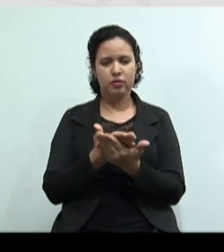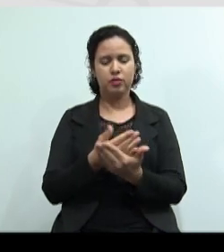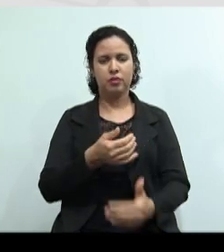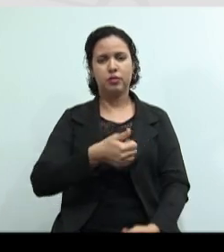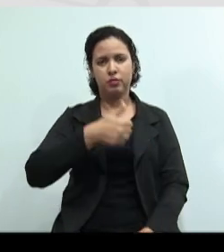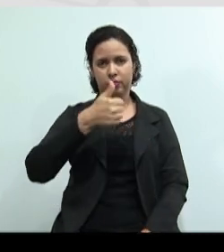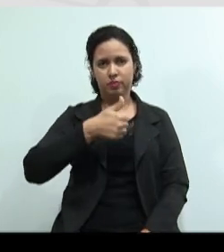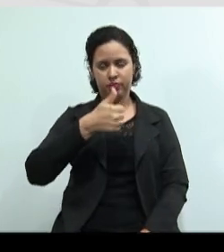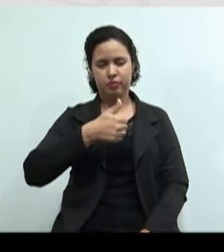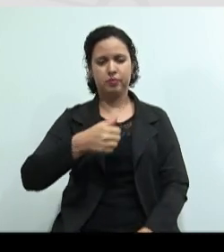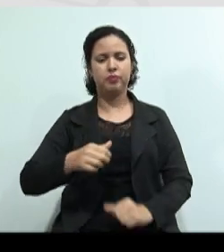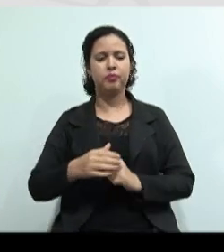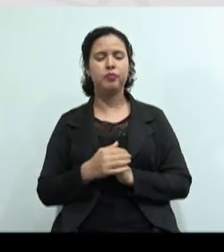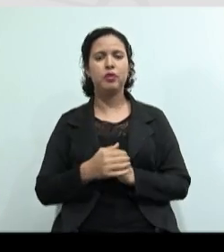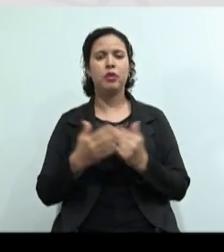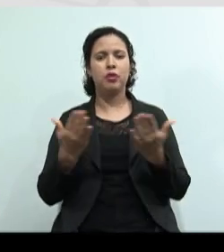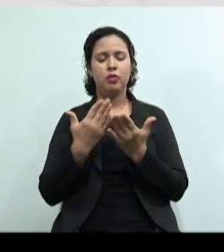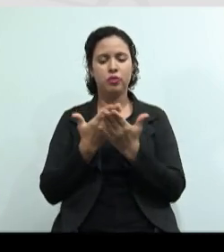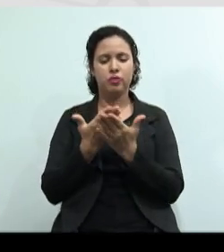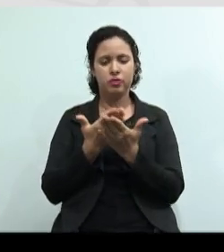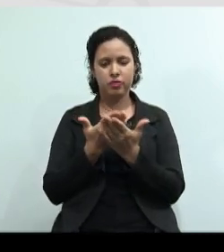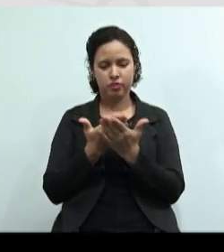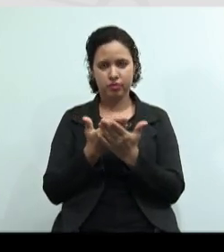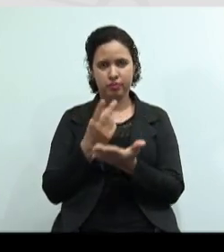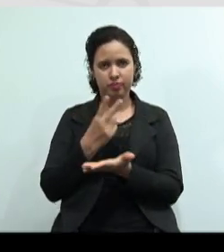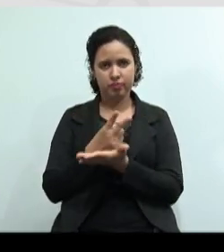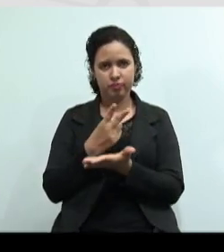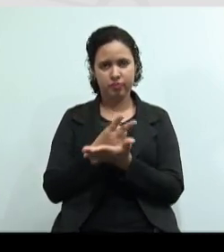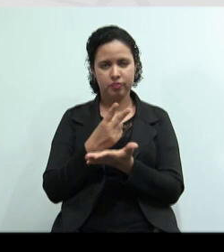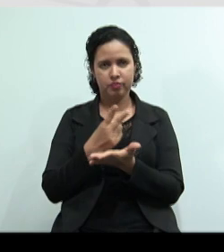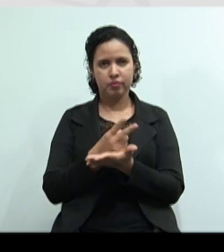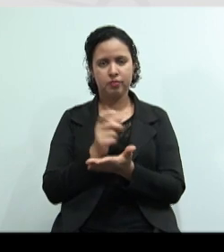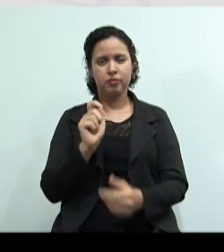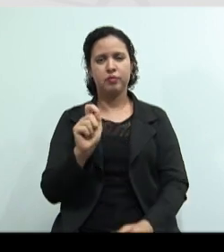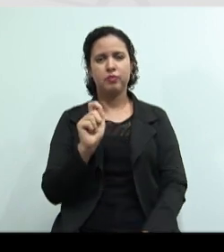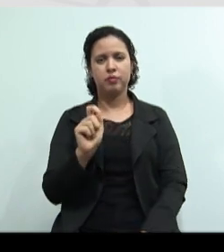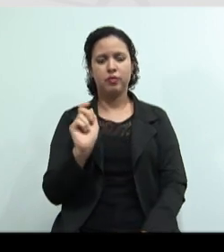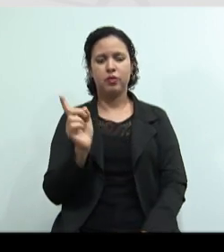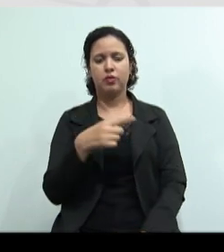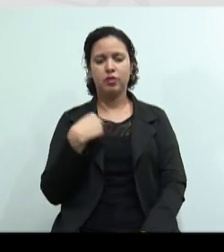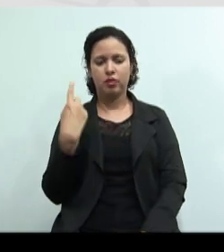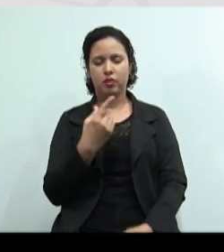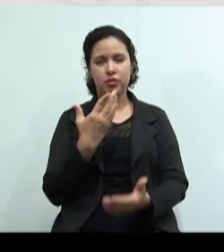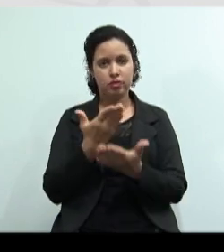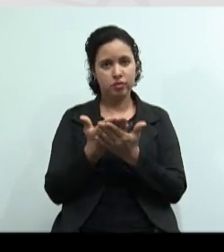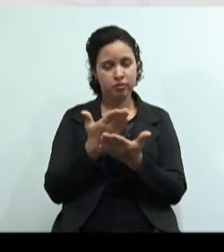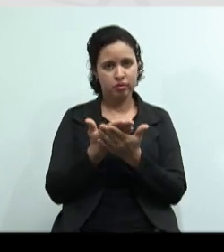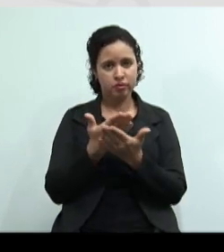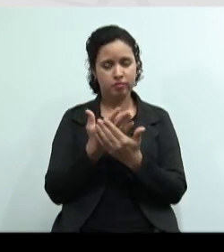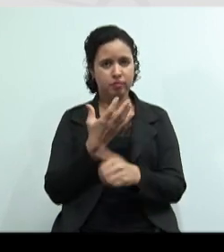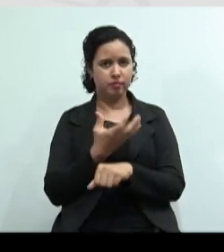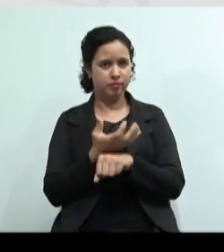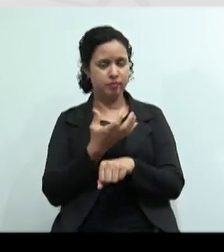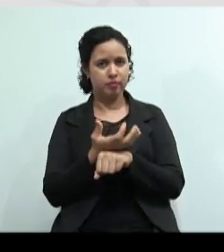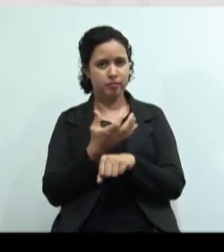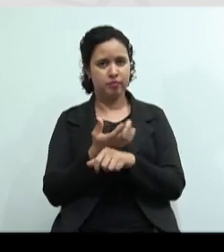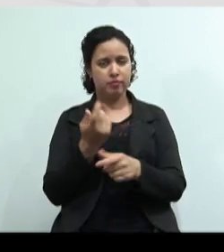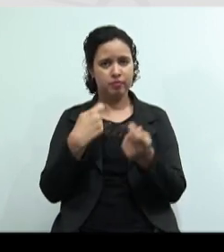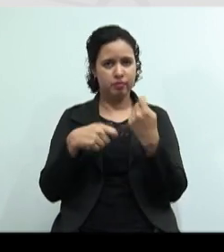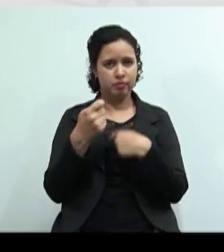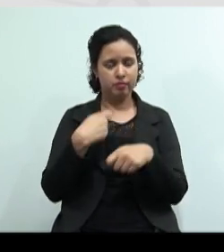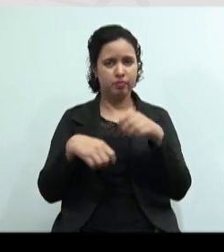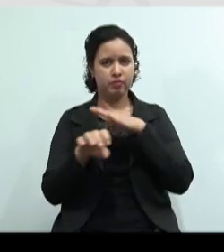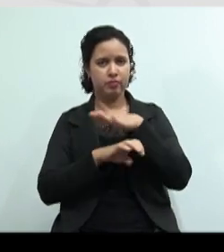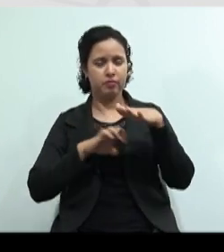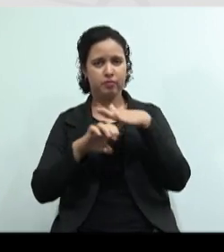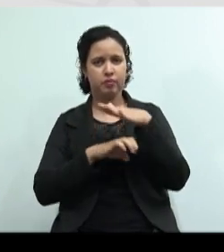Então, hoje nós vamos estudar, continuando, aqui comigo, alunos. Então, nós estudamos na disciplina de Contabilidade de